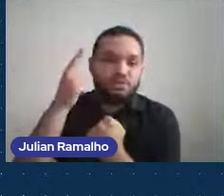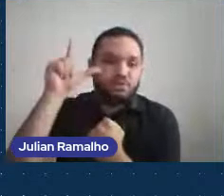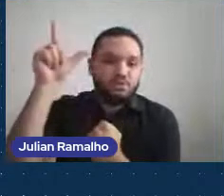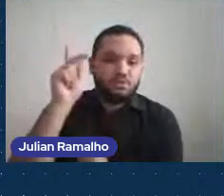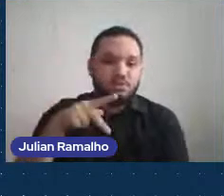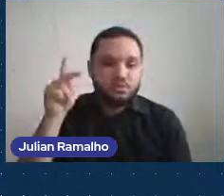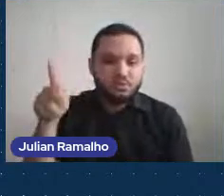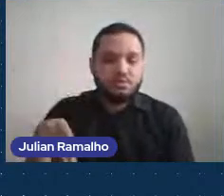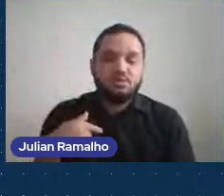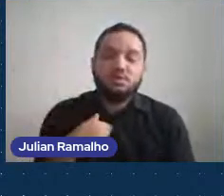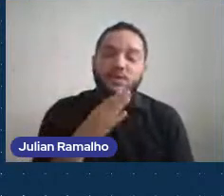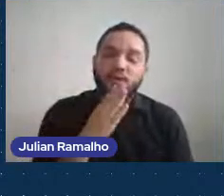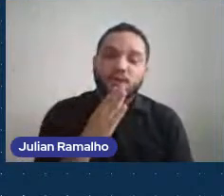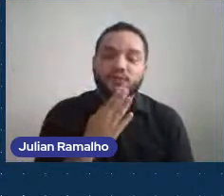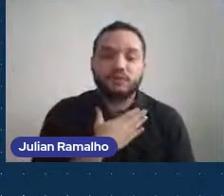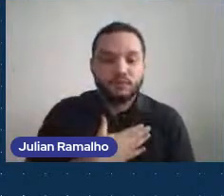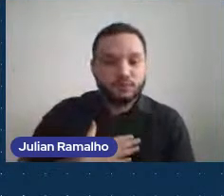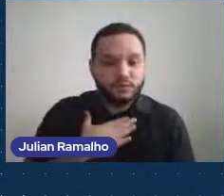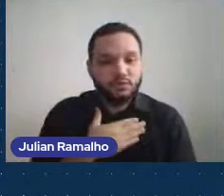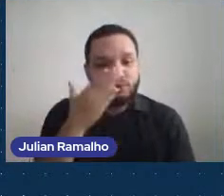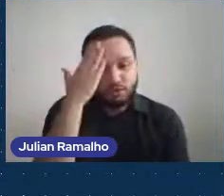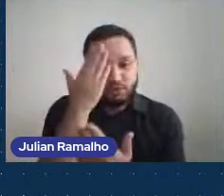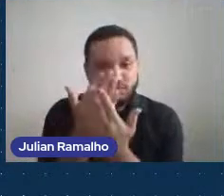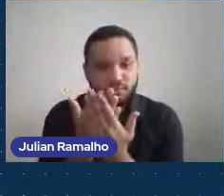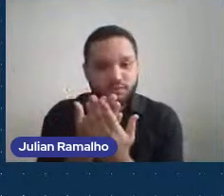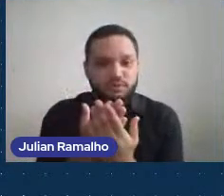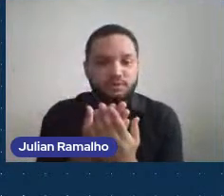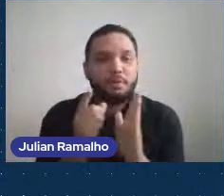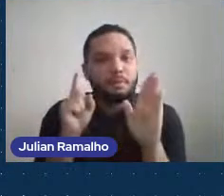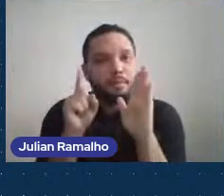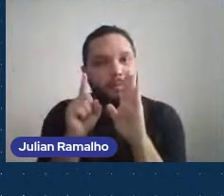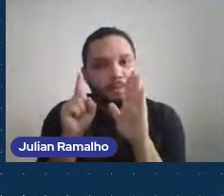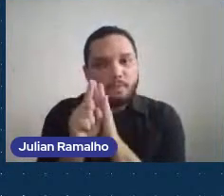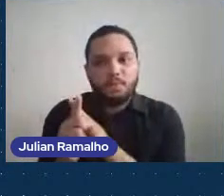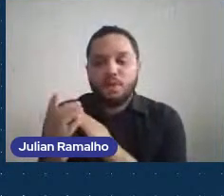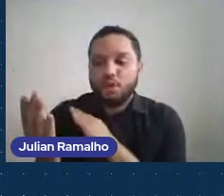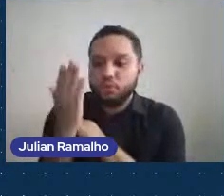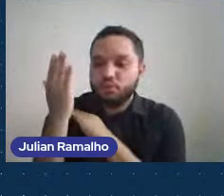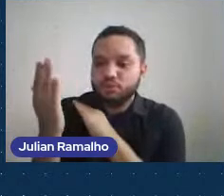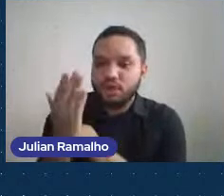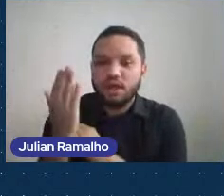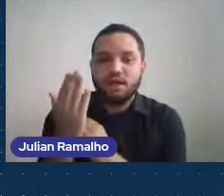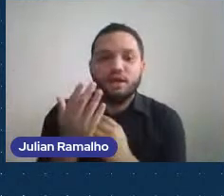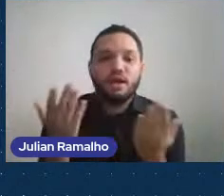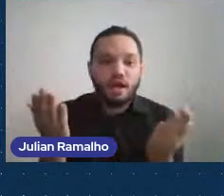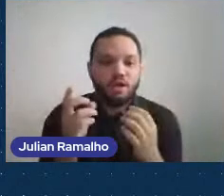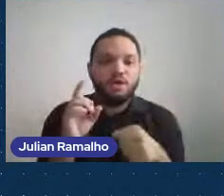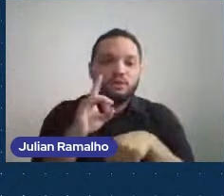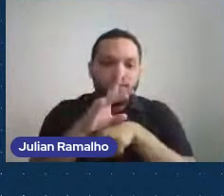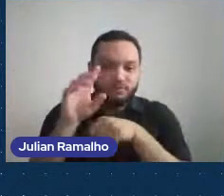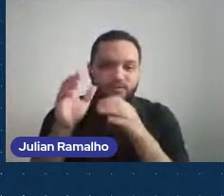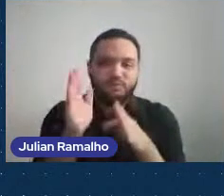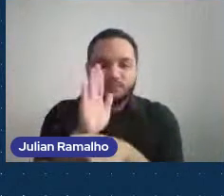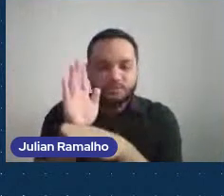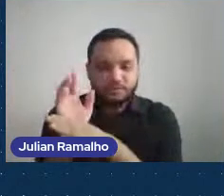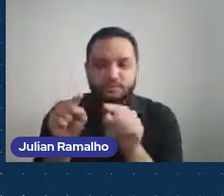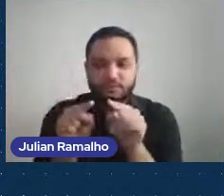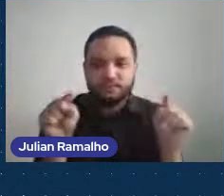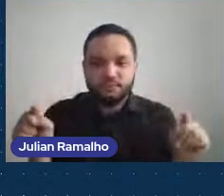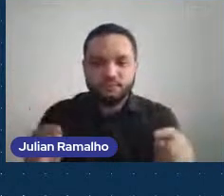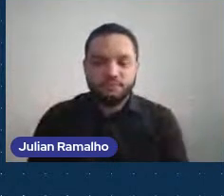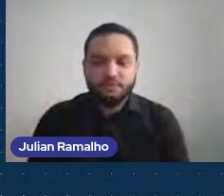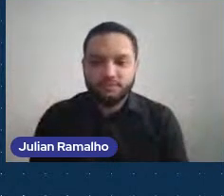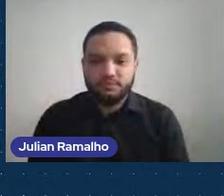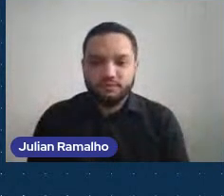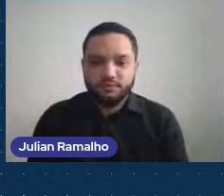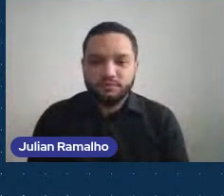que eu conheço, que eu gosto, que eu confio. Professor, o senhor poderia me dar aqui uma dica, como eu estou fazendo aqui agora, né? Então, quando a gente